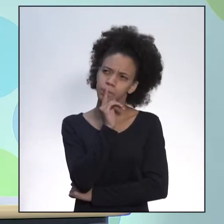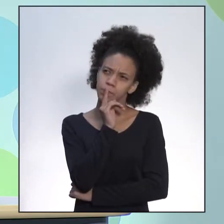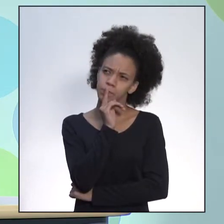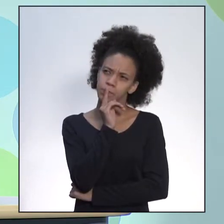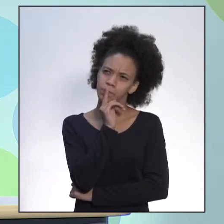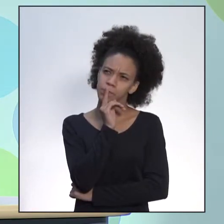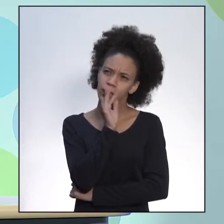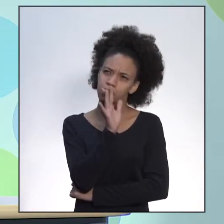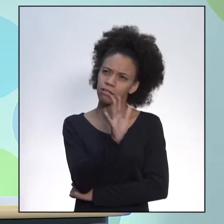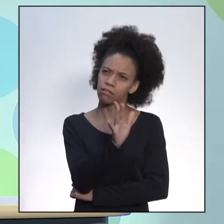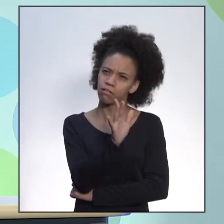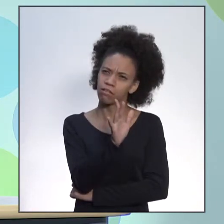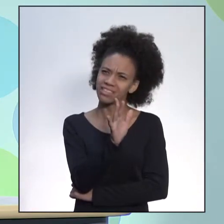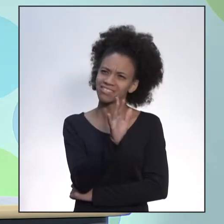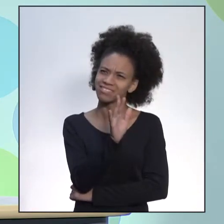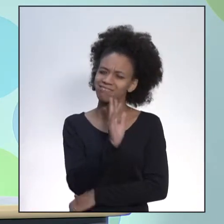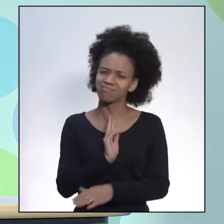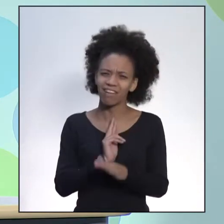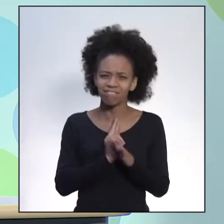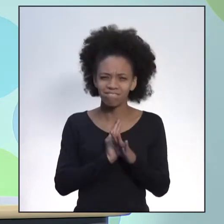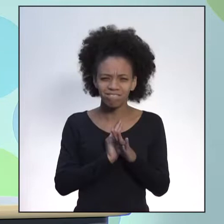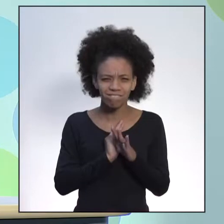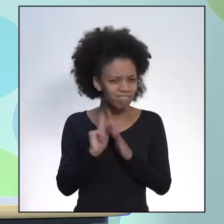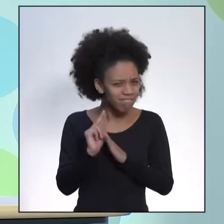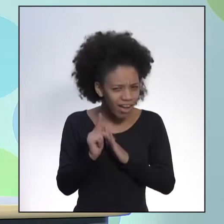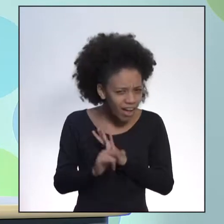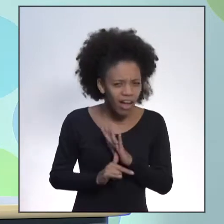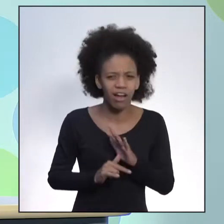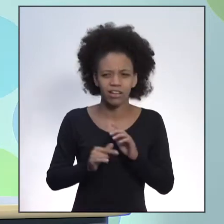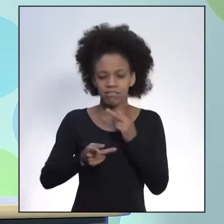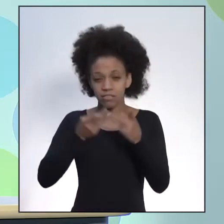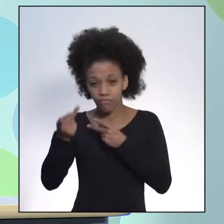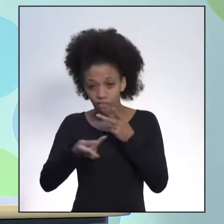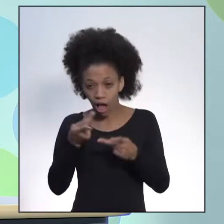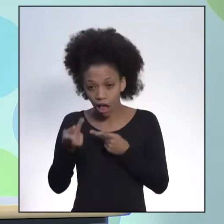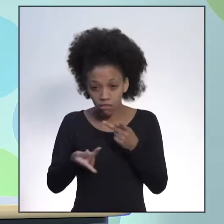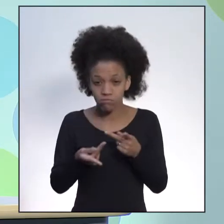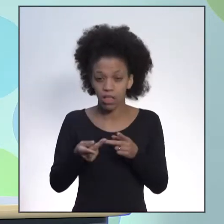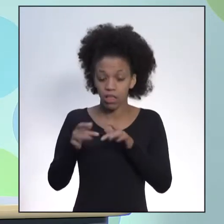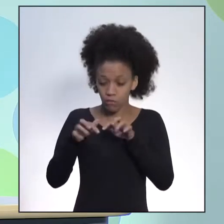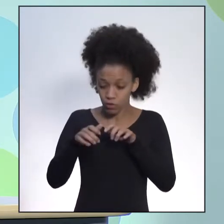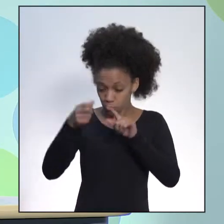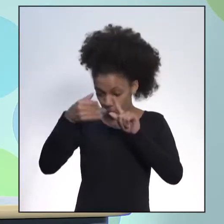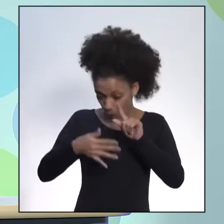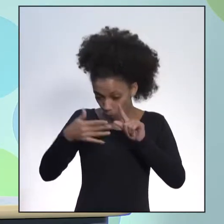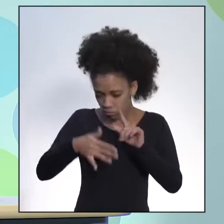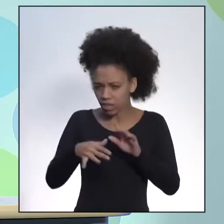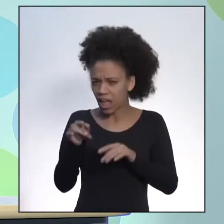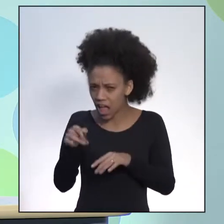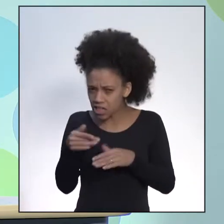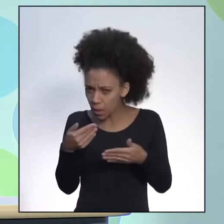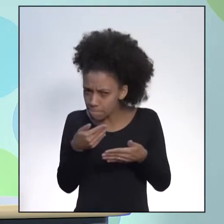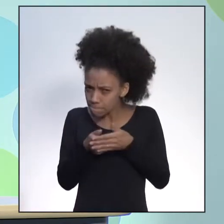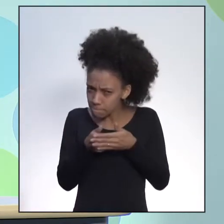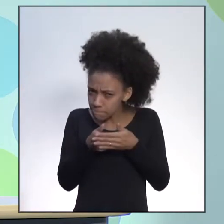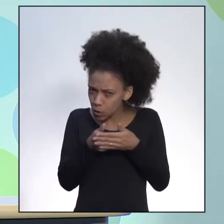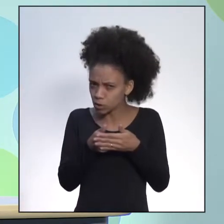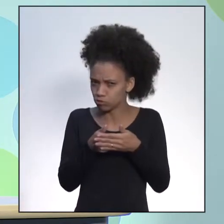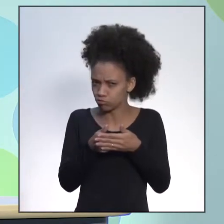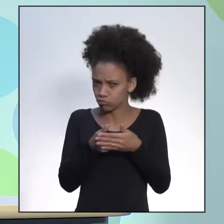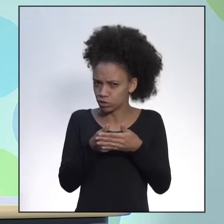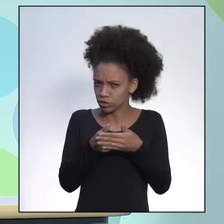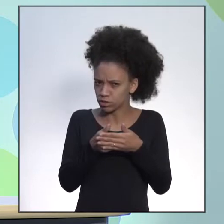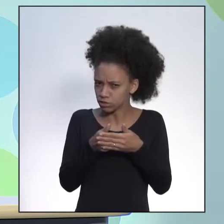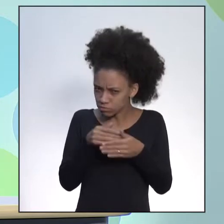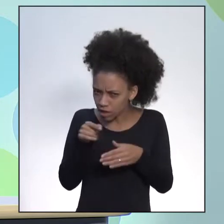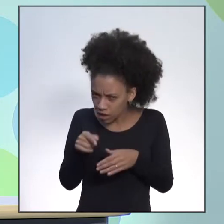pela vasta quantidade ali de comentários que eles vão postando, eles estão protegidos ali, eles acreditam que